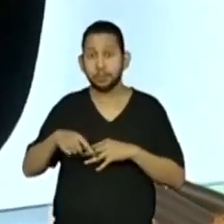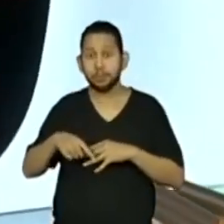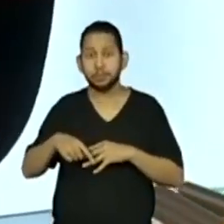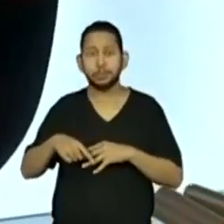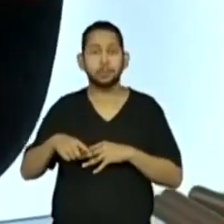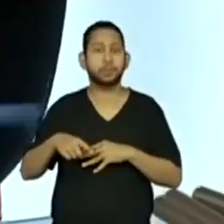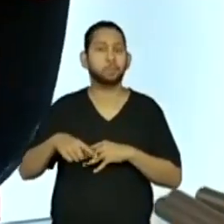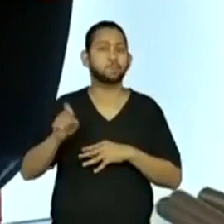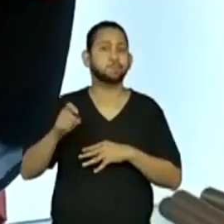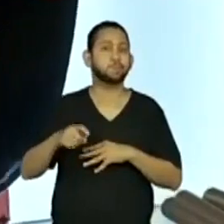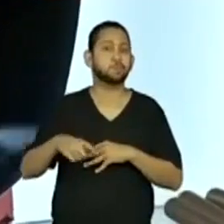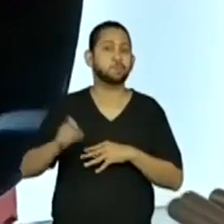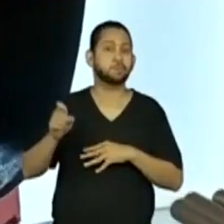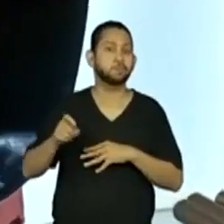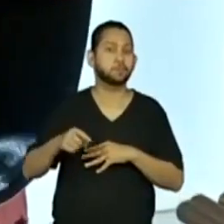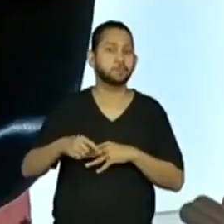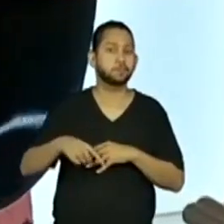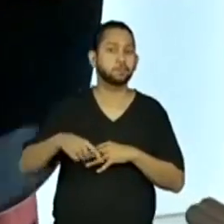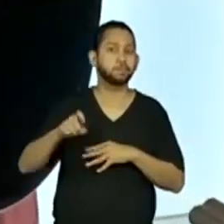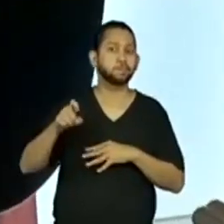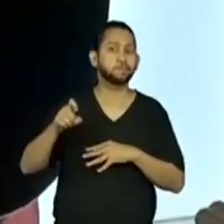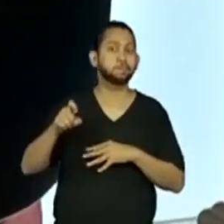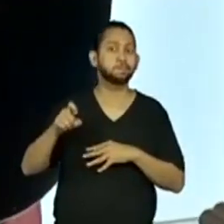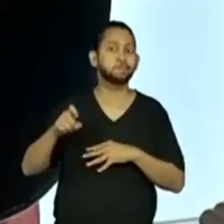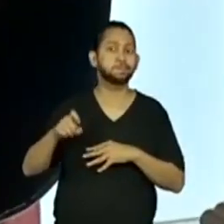Outra corda.